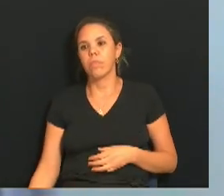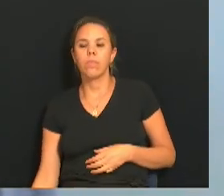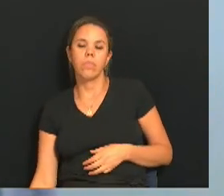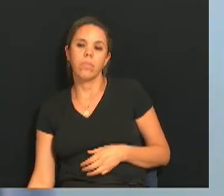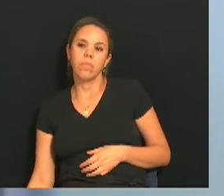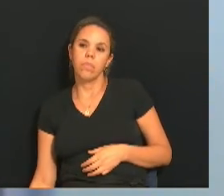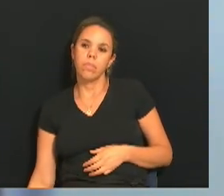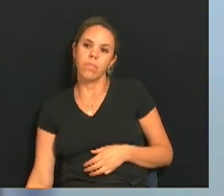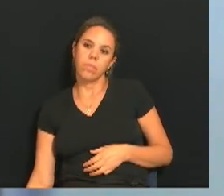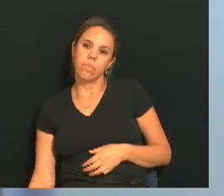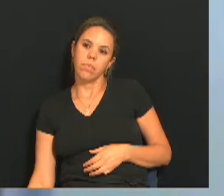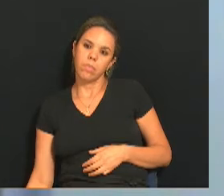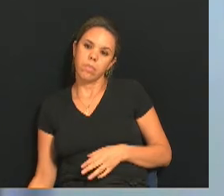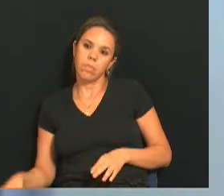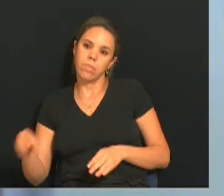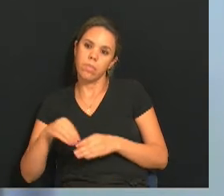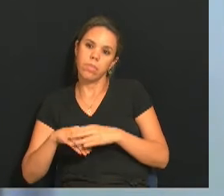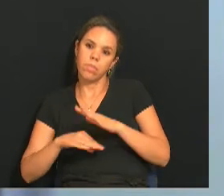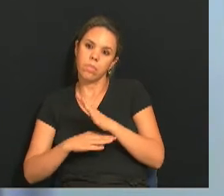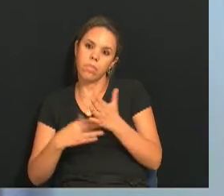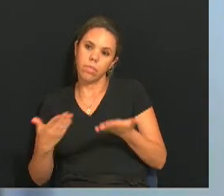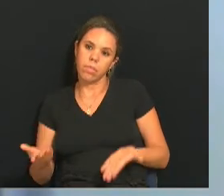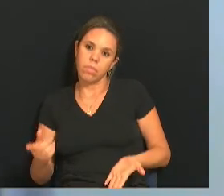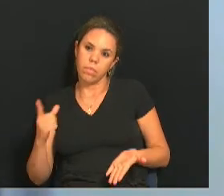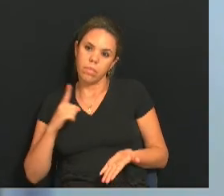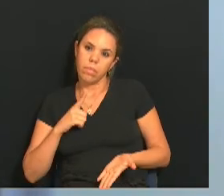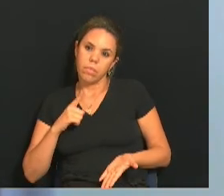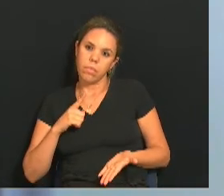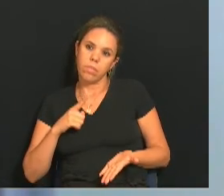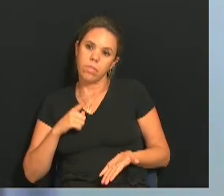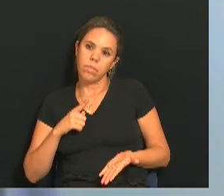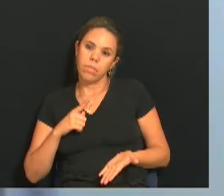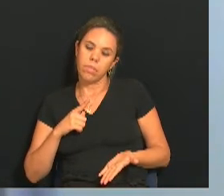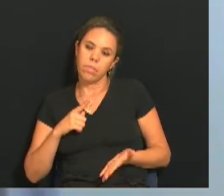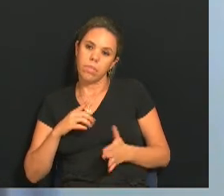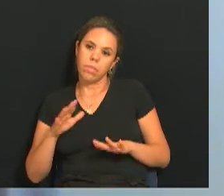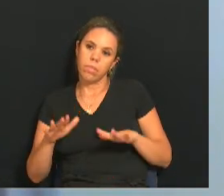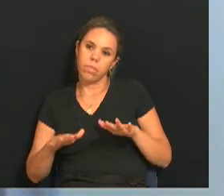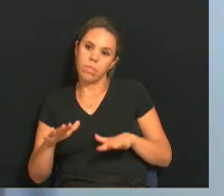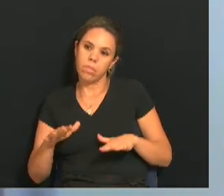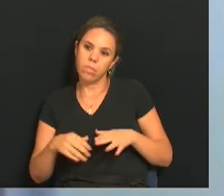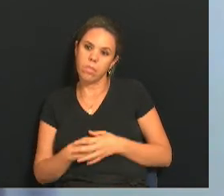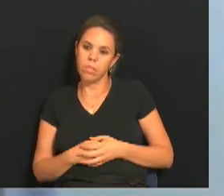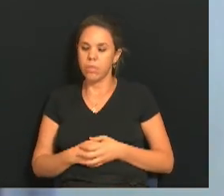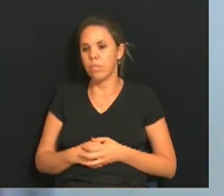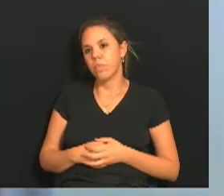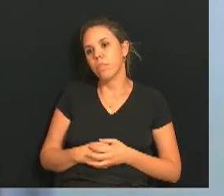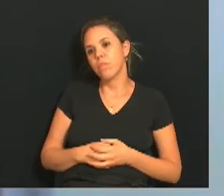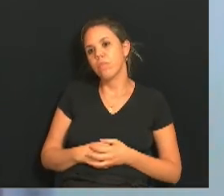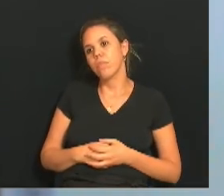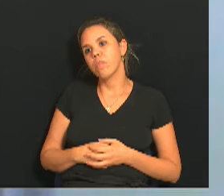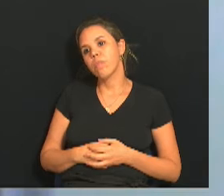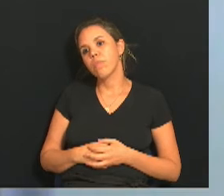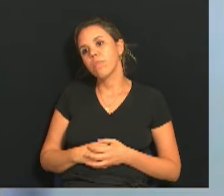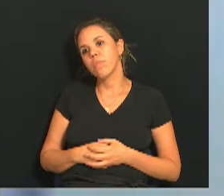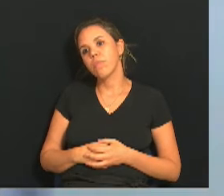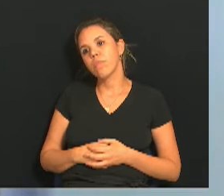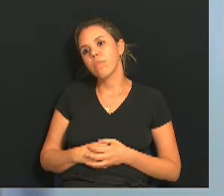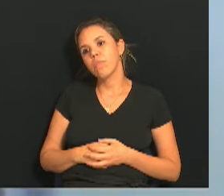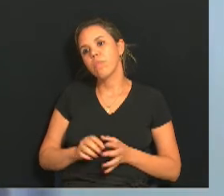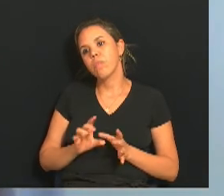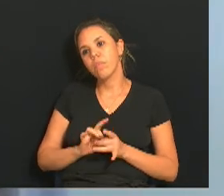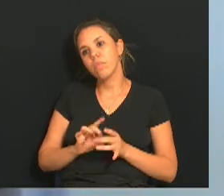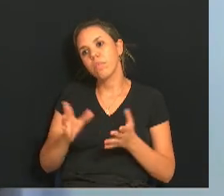âmbito da Câmara, então acho que teria que ter alguma tratativa desse tipo. De outra forma, a gente se coloca à